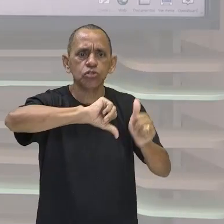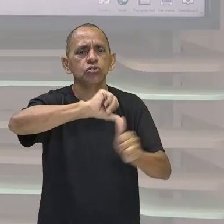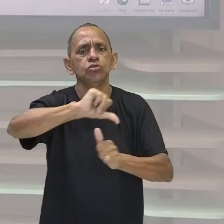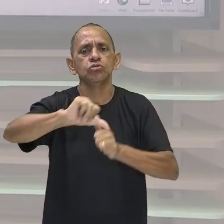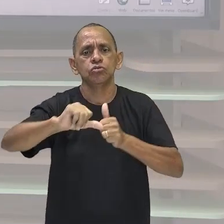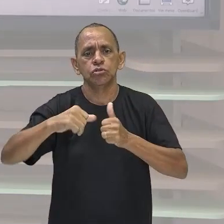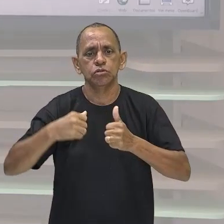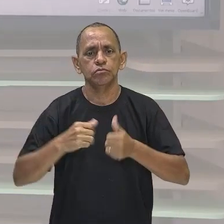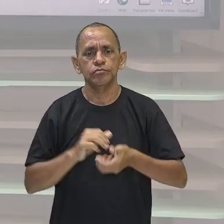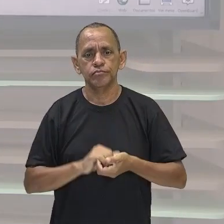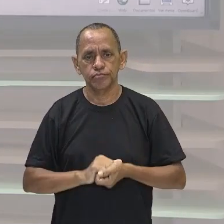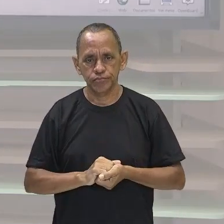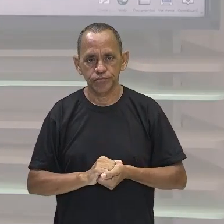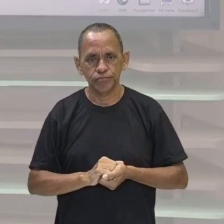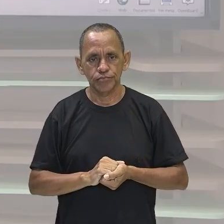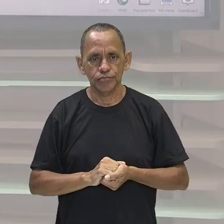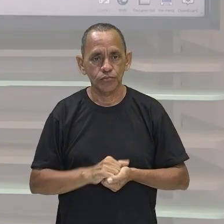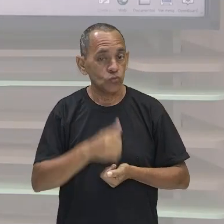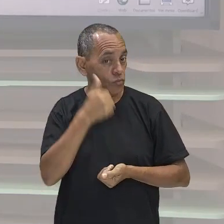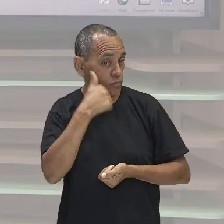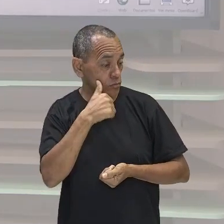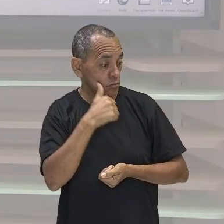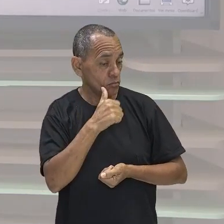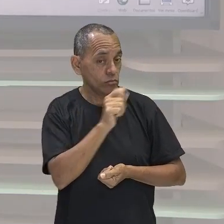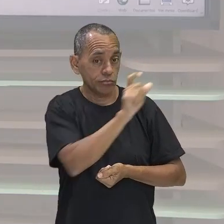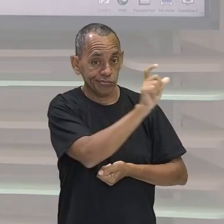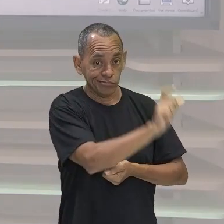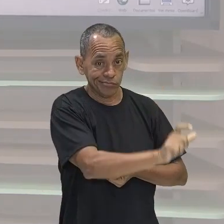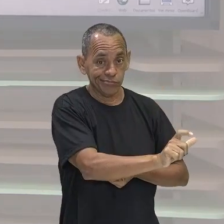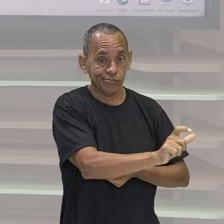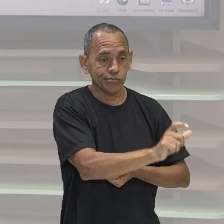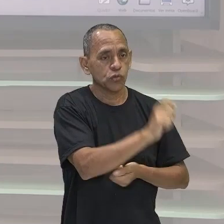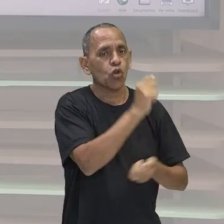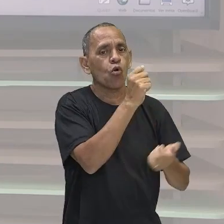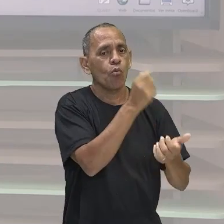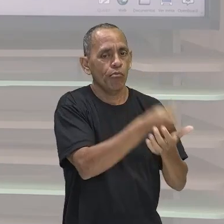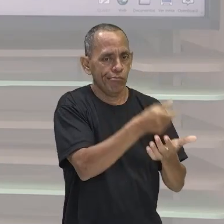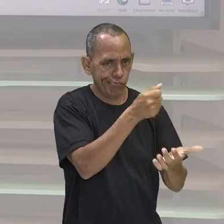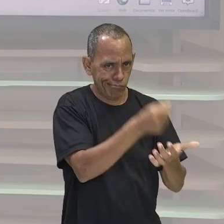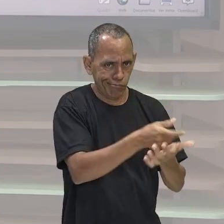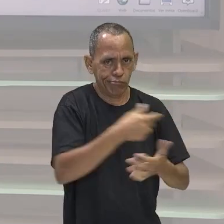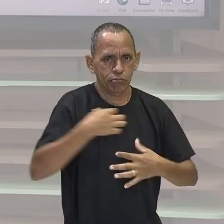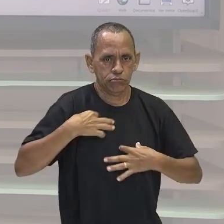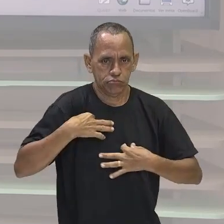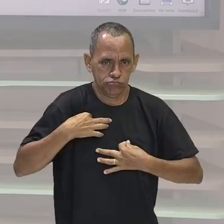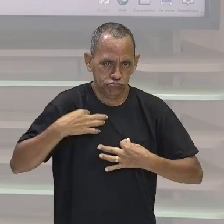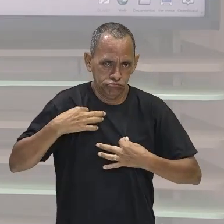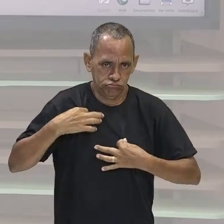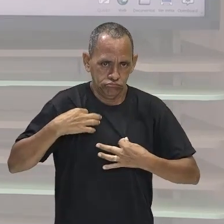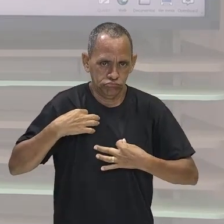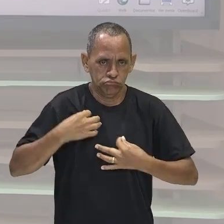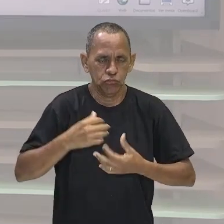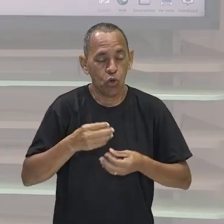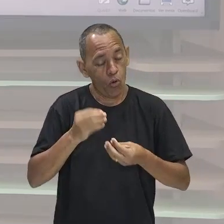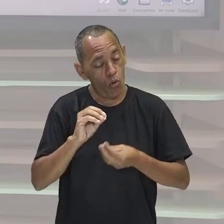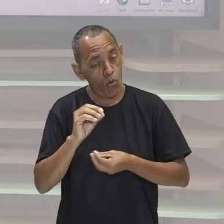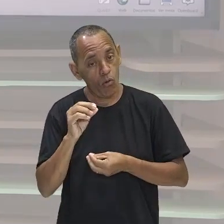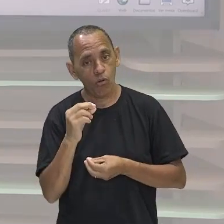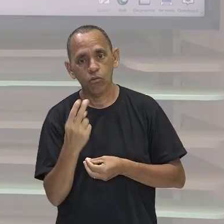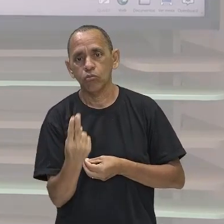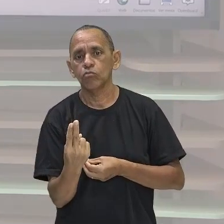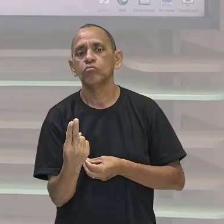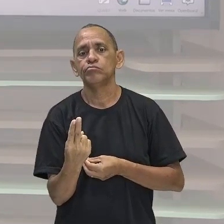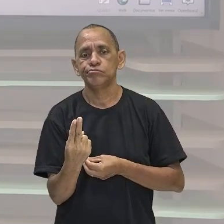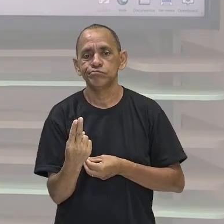blusa por ela comprou a blusa, ou ela a. Aí já entrou